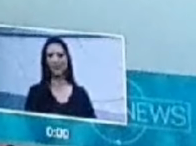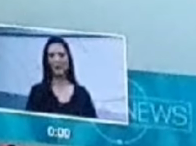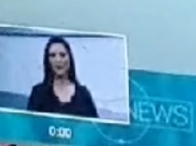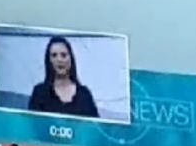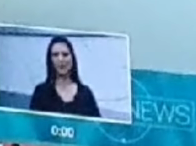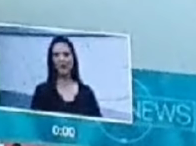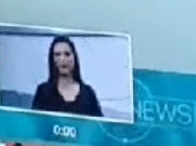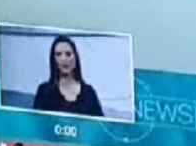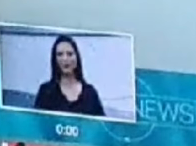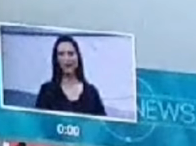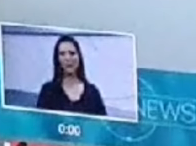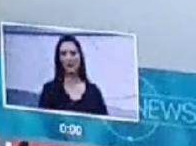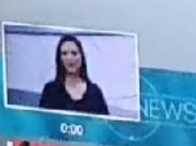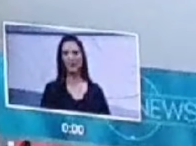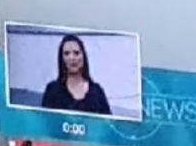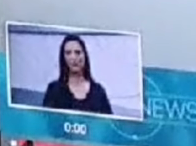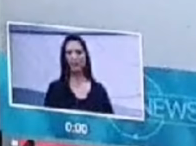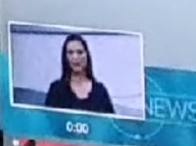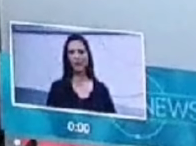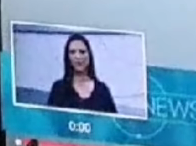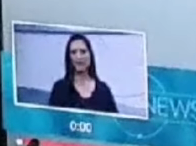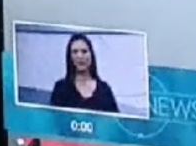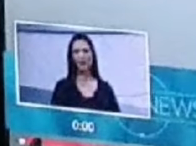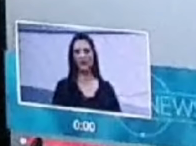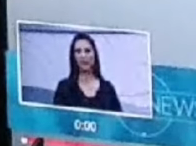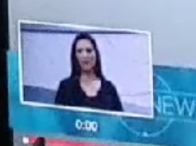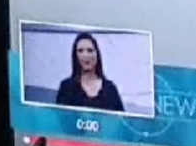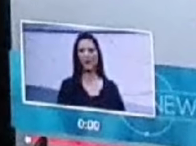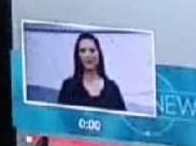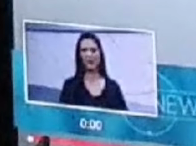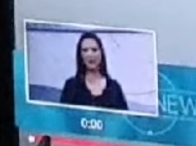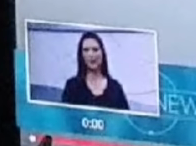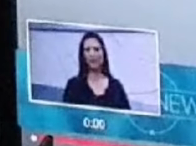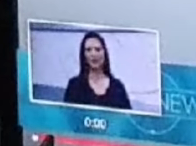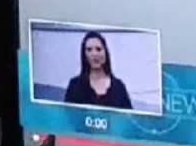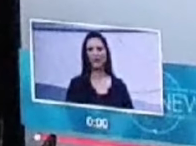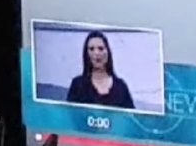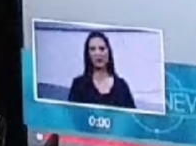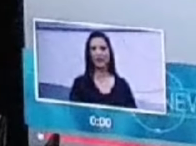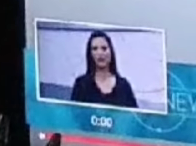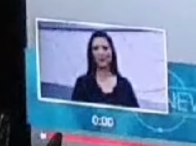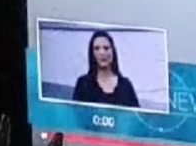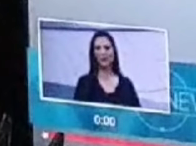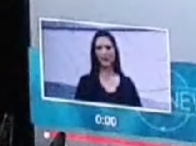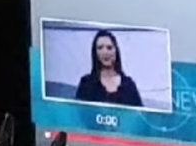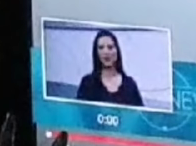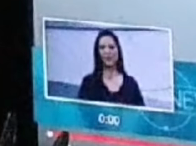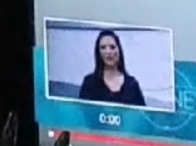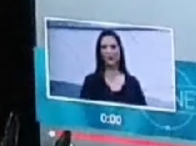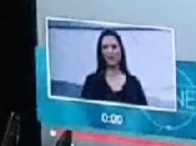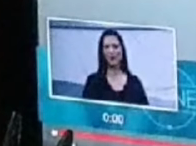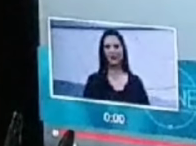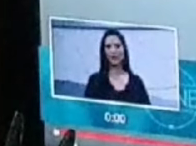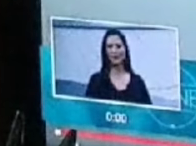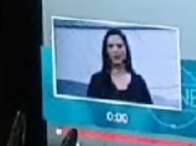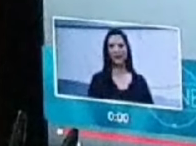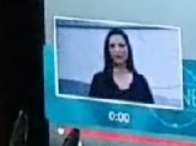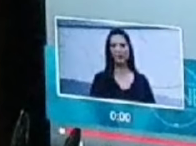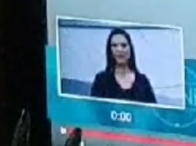para ele, em termos de dinheiro que eu pessoalmente levei e entreguei para ele. No fim do seu segundo mandato, aí ele